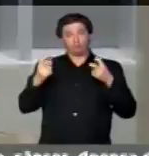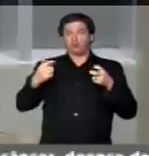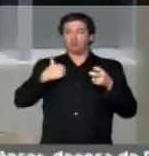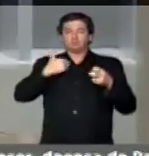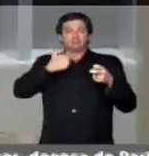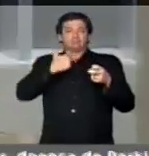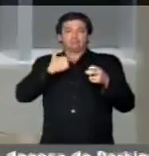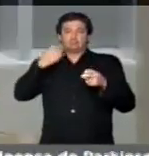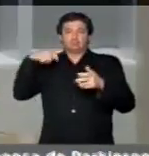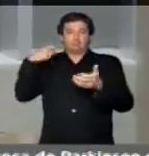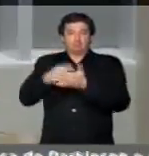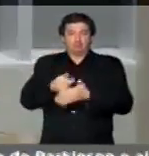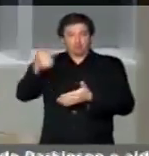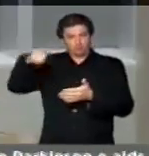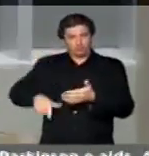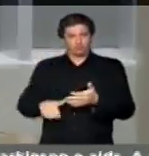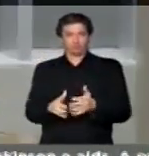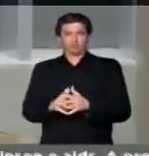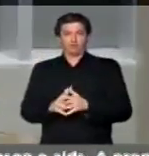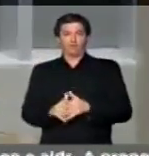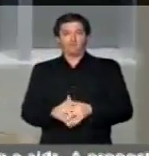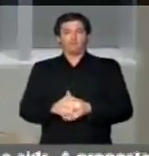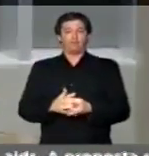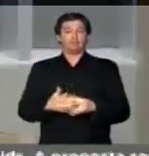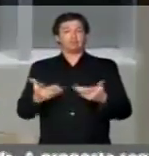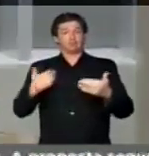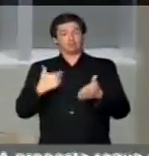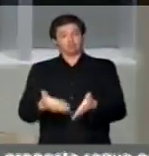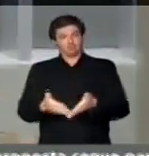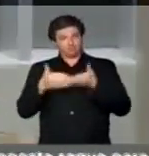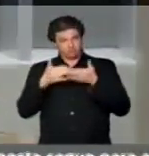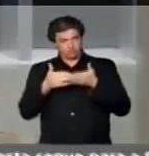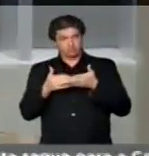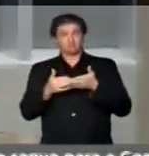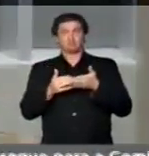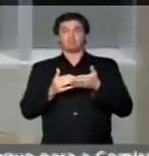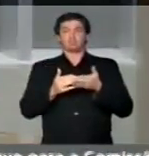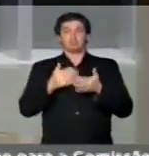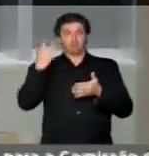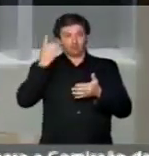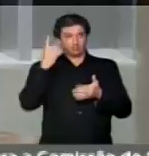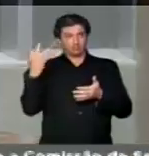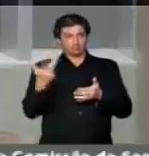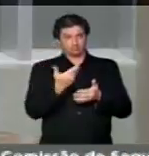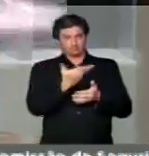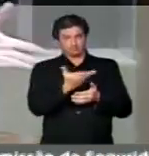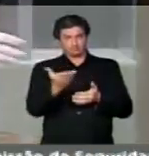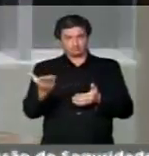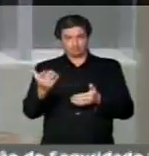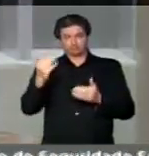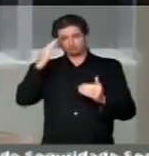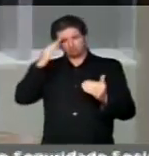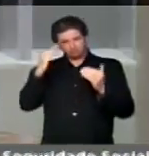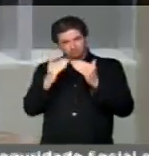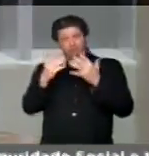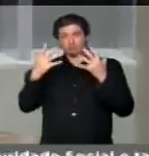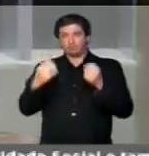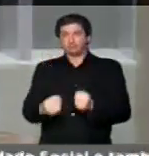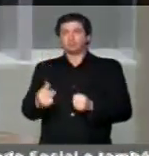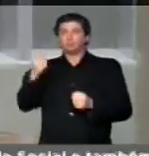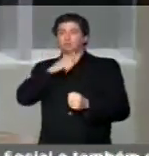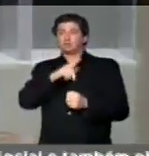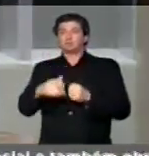não posso pagar isso novamente. Então, eu faço aqui um apelo aos nobres deputados que, de consenso, nós